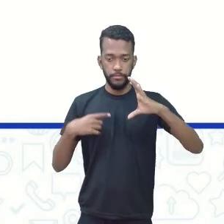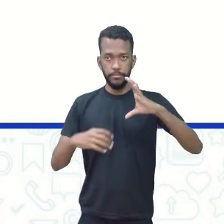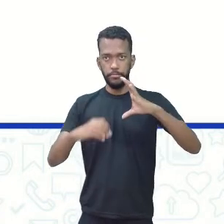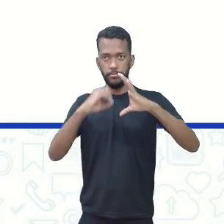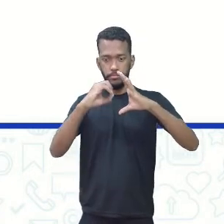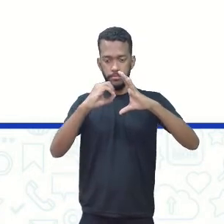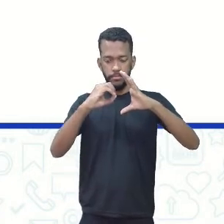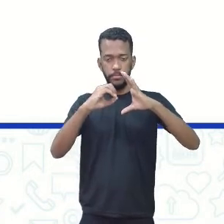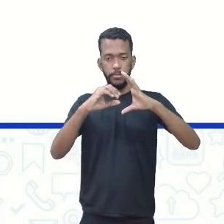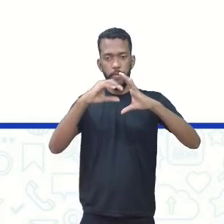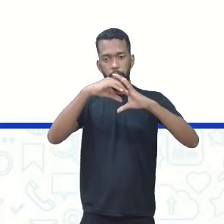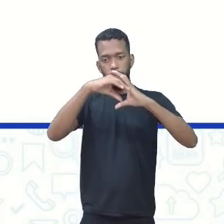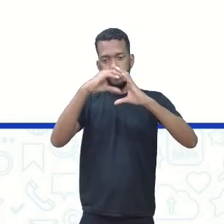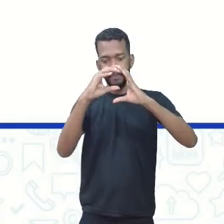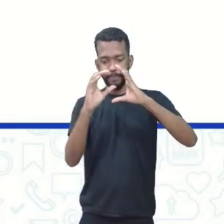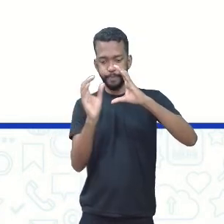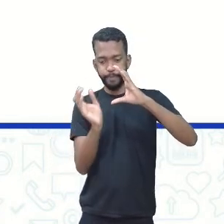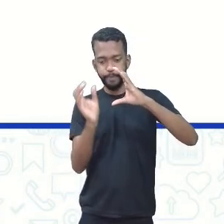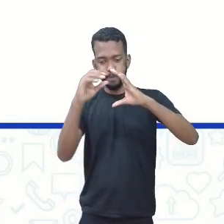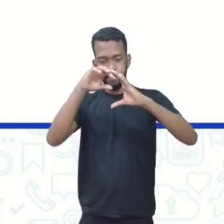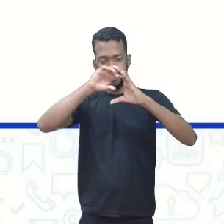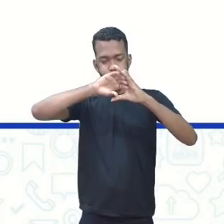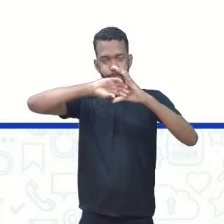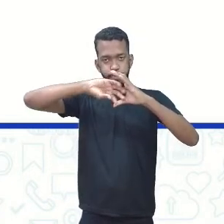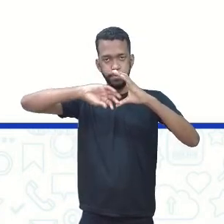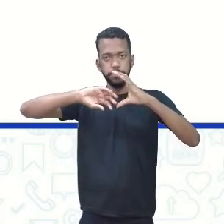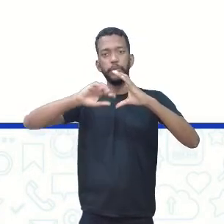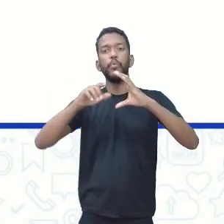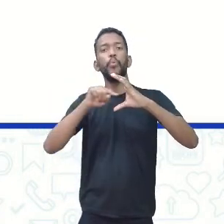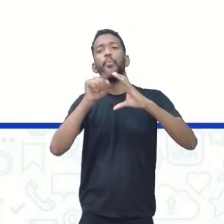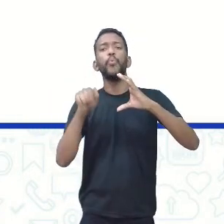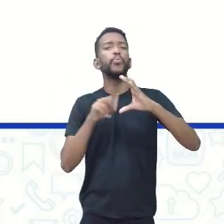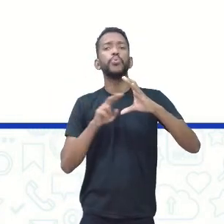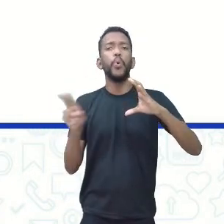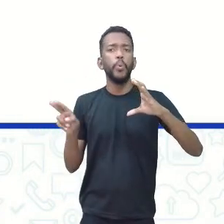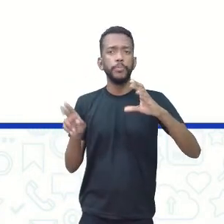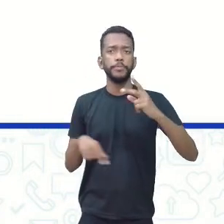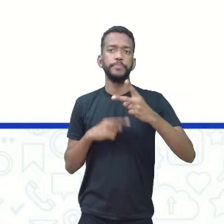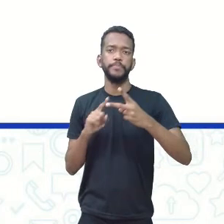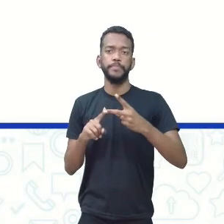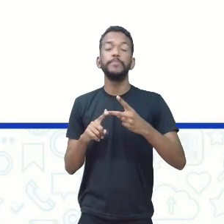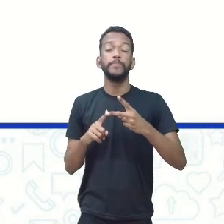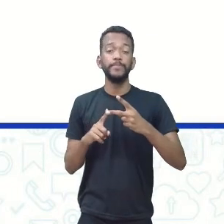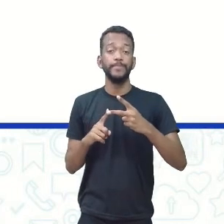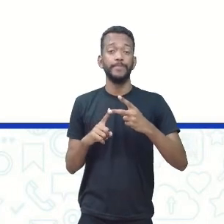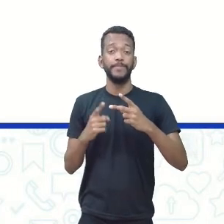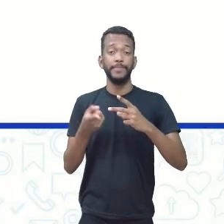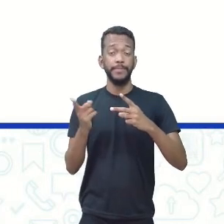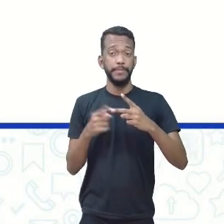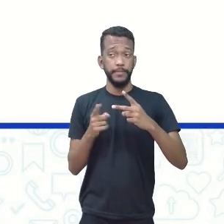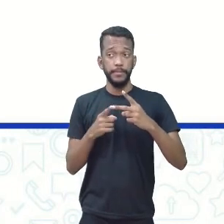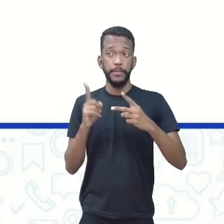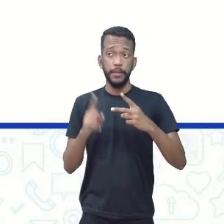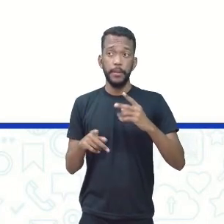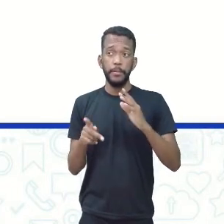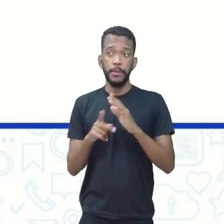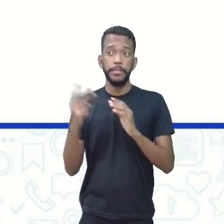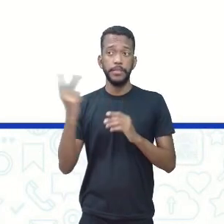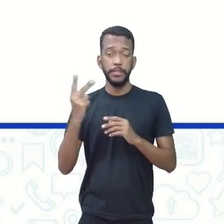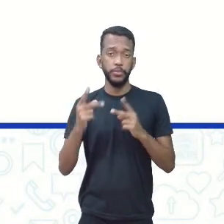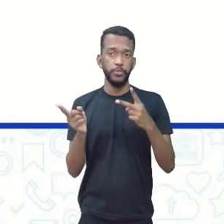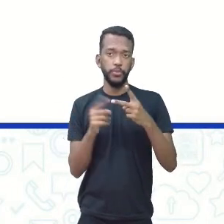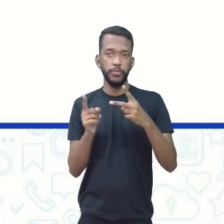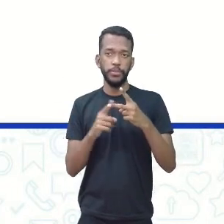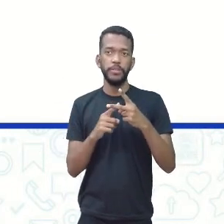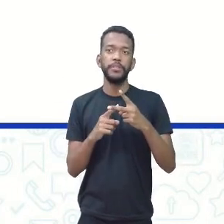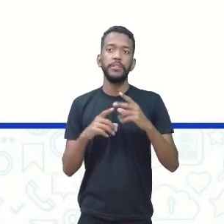membrana plasmática. Eu acho que eu dei essa dica. A segunda alternativa não, a segunda